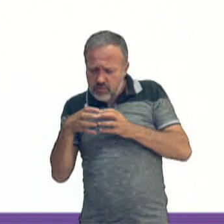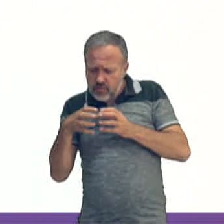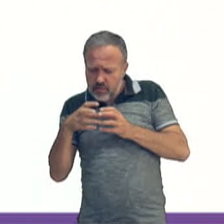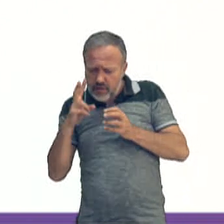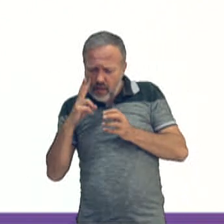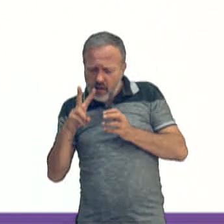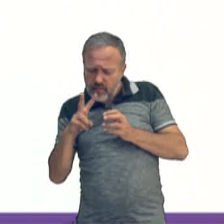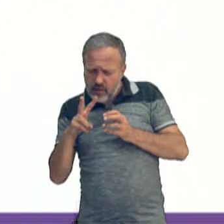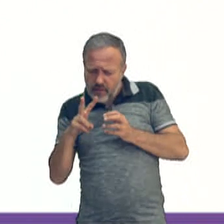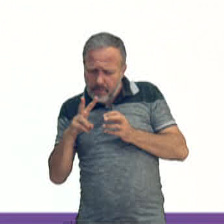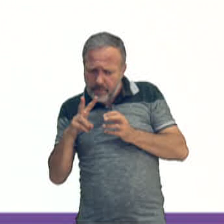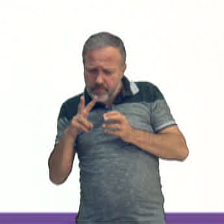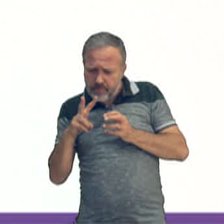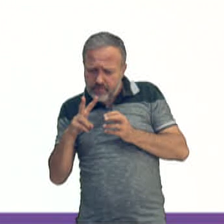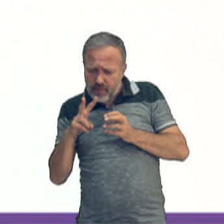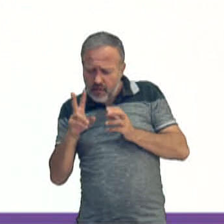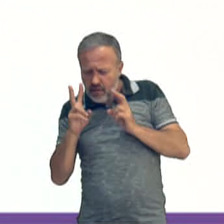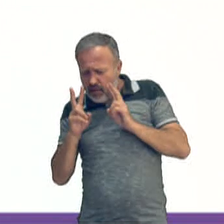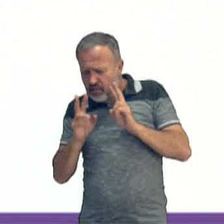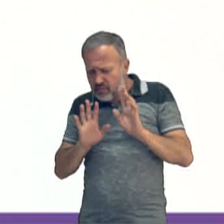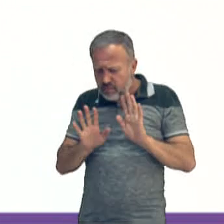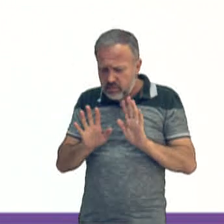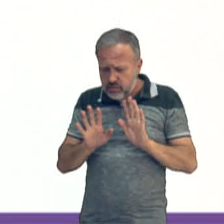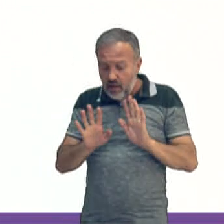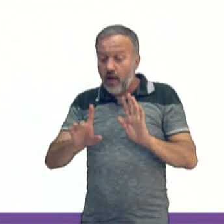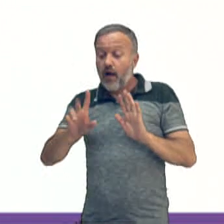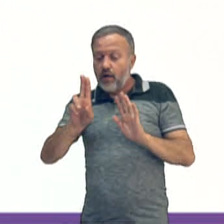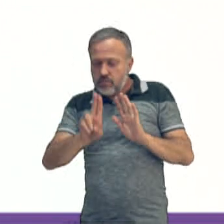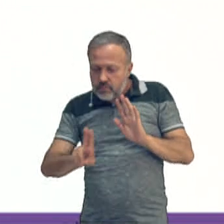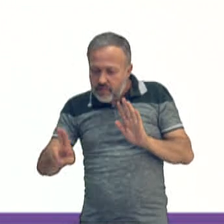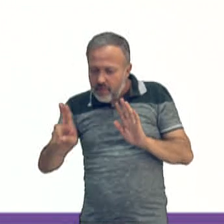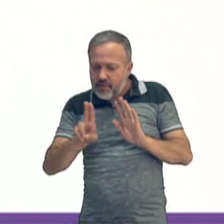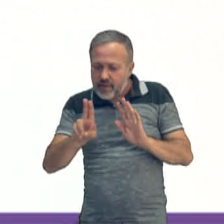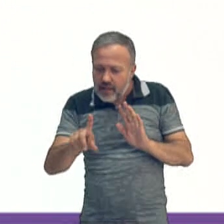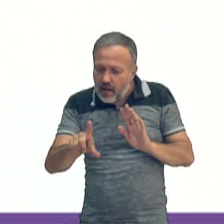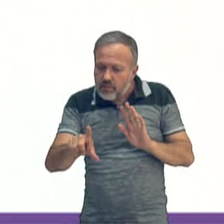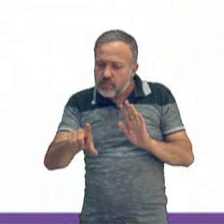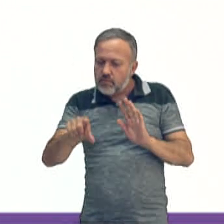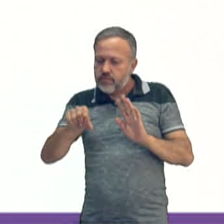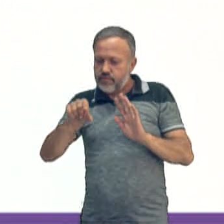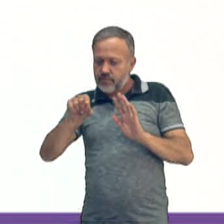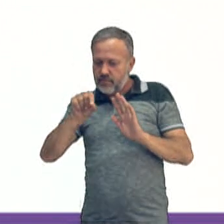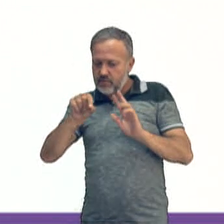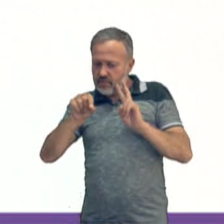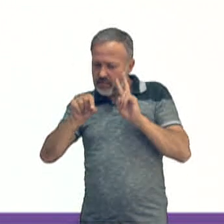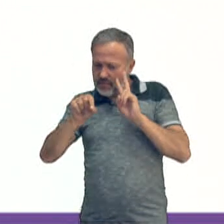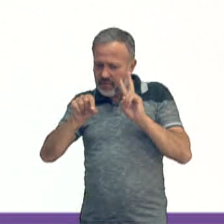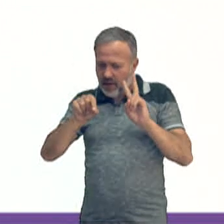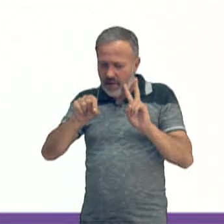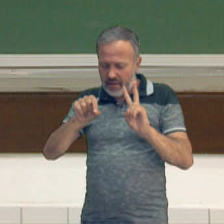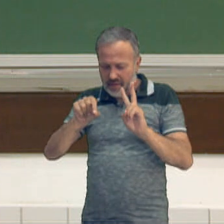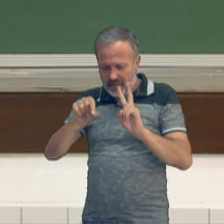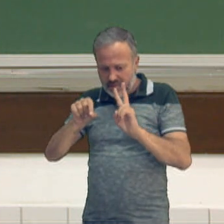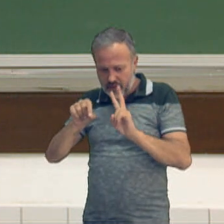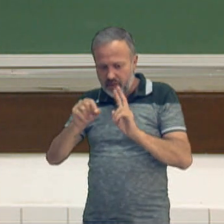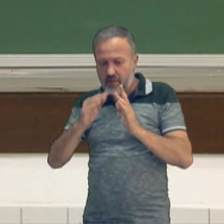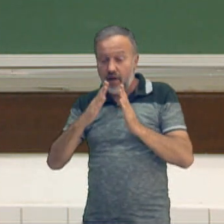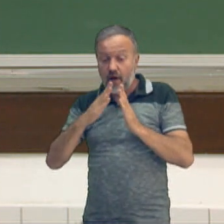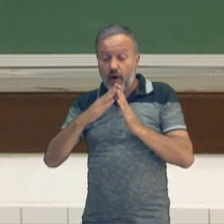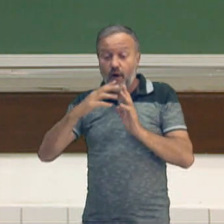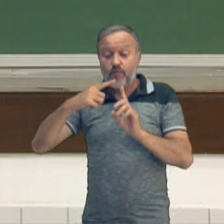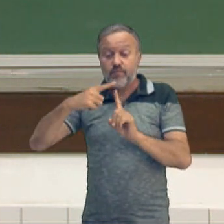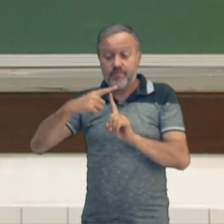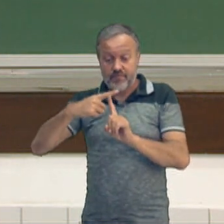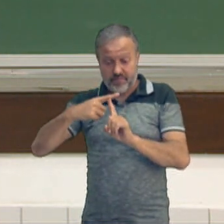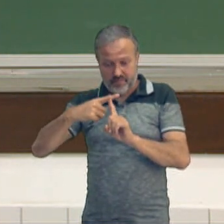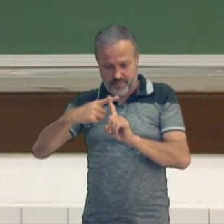354 dias, ficando defasado com relação ao calendário solar. Este calendário lunar mesopotâmico tinha um